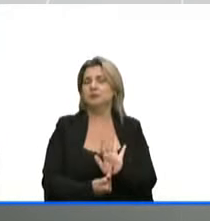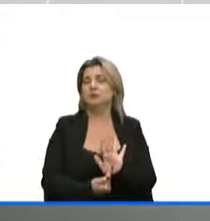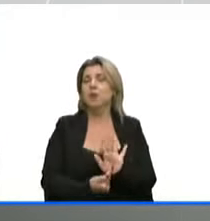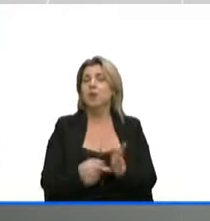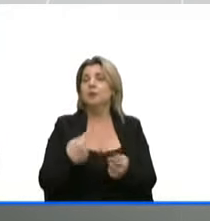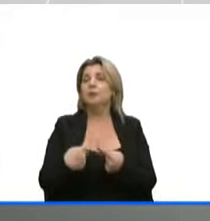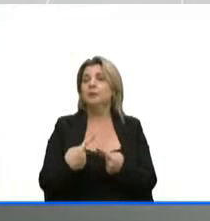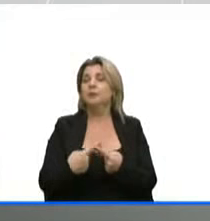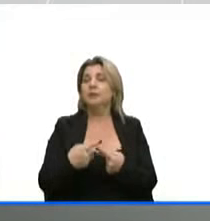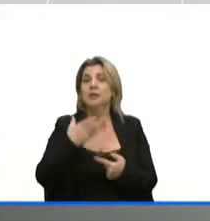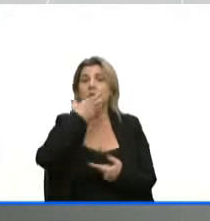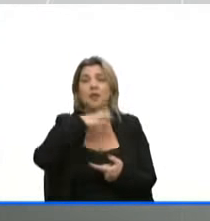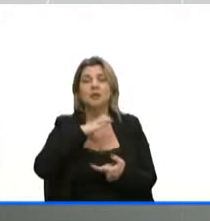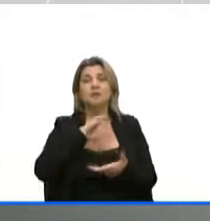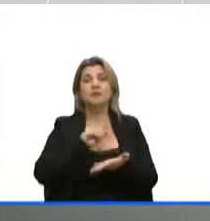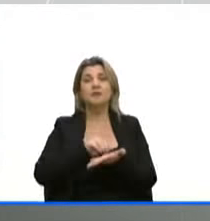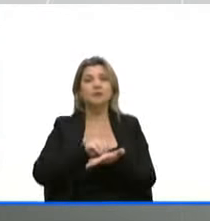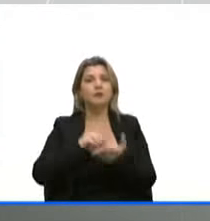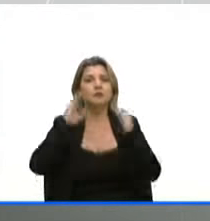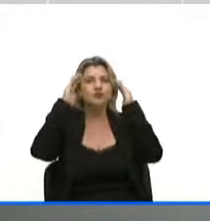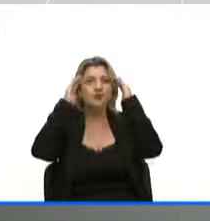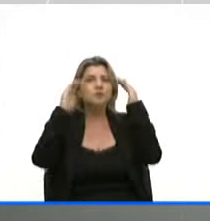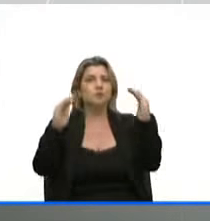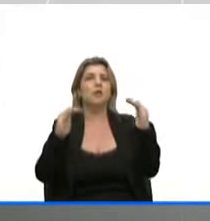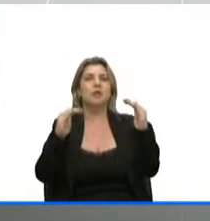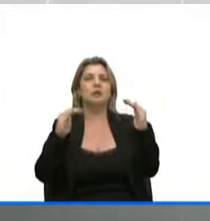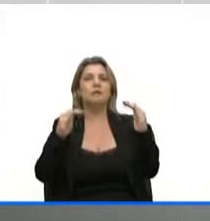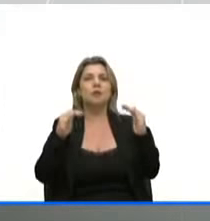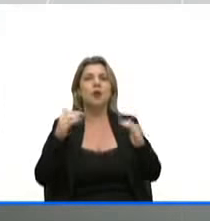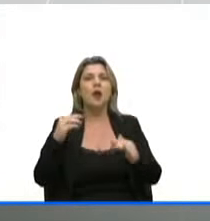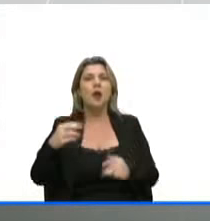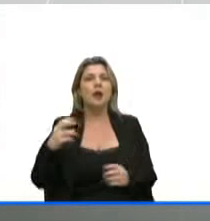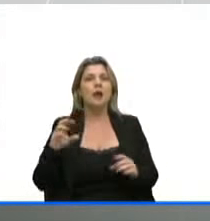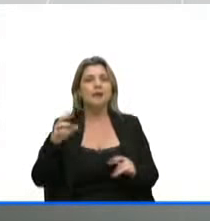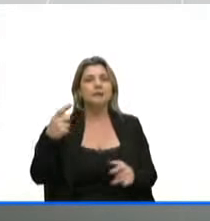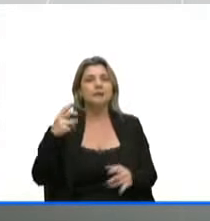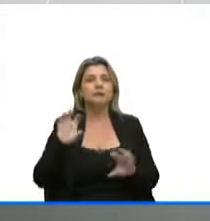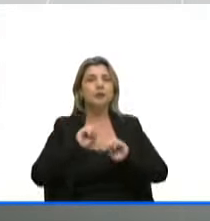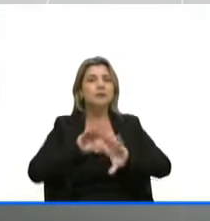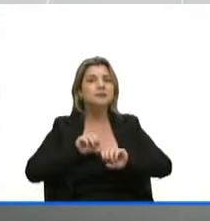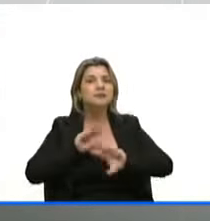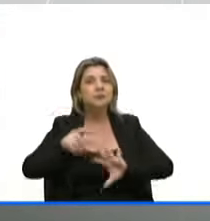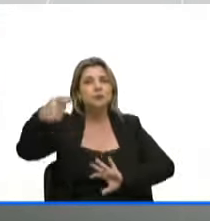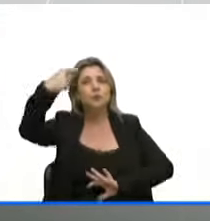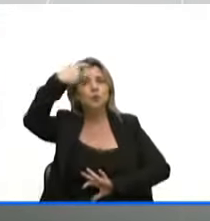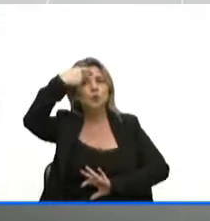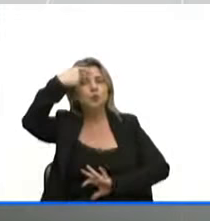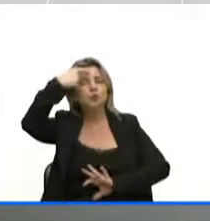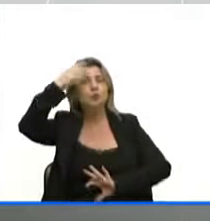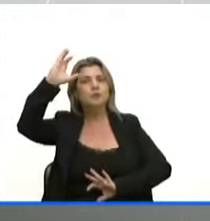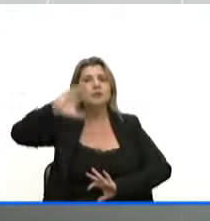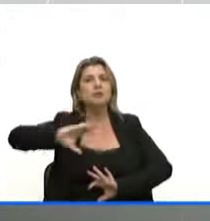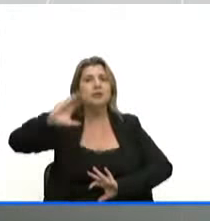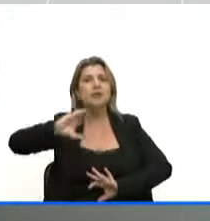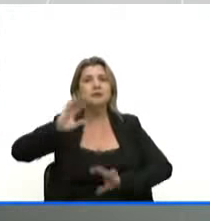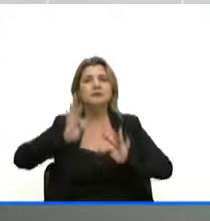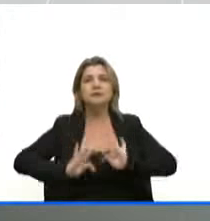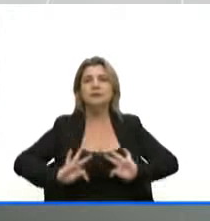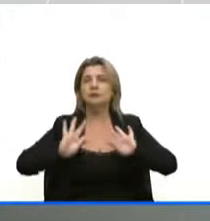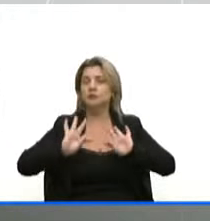parlamento gaúcho, é um desrespeito com a educação, a cultura, a ciência e a tecnologia, que necessitam de deputados